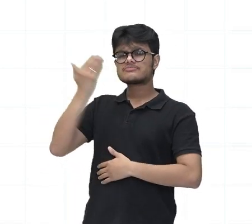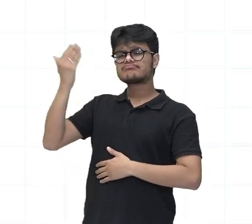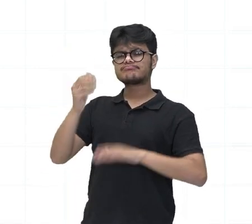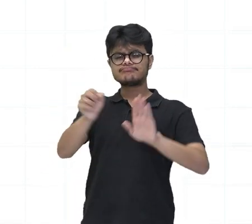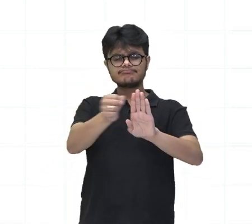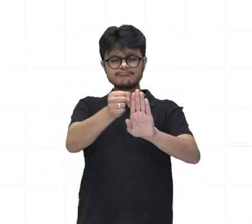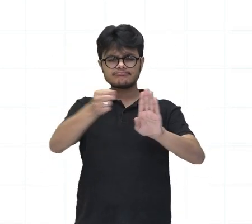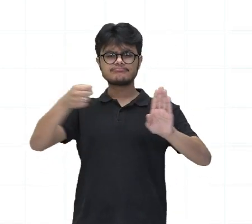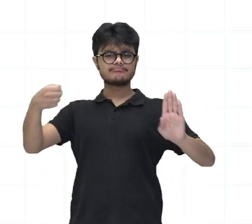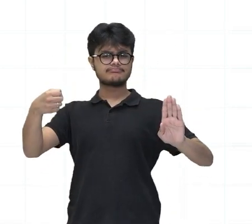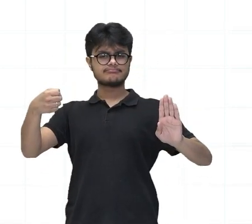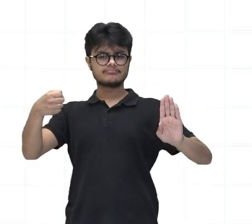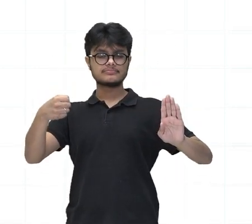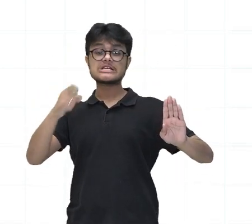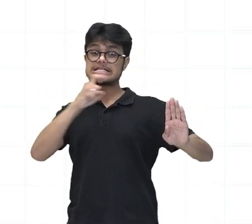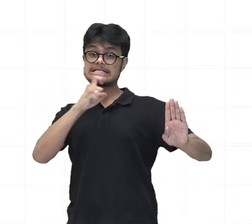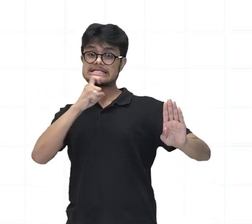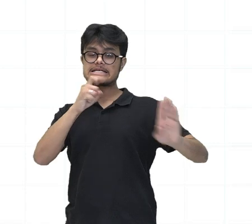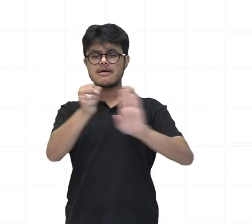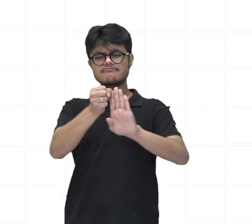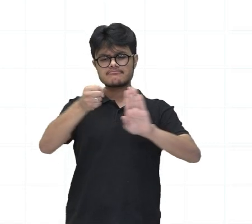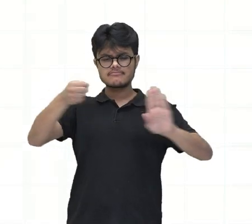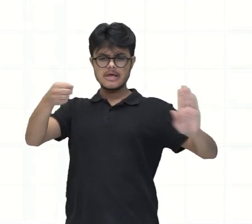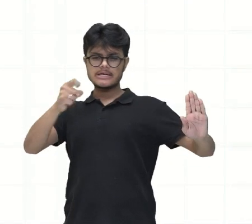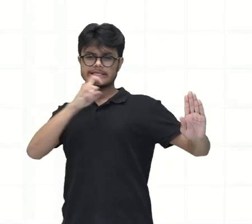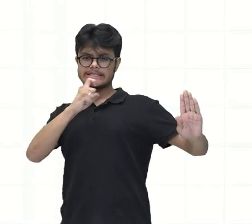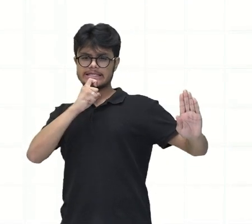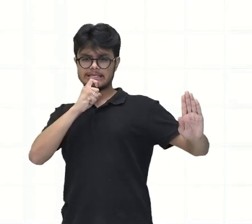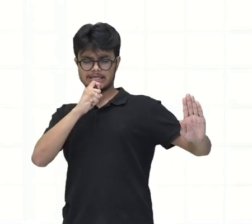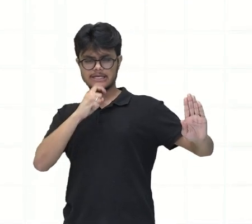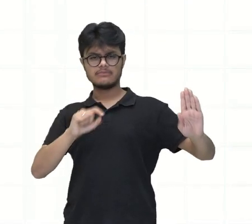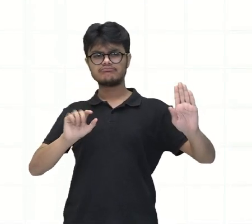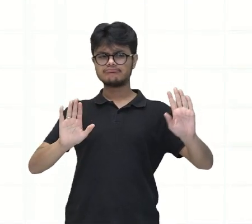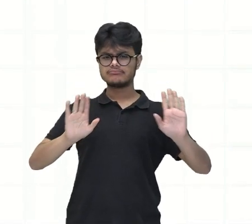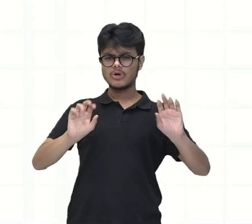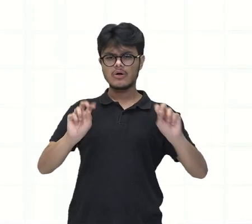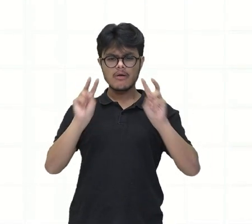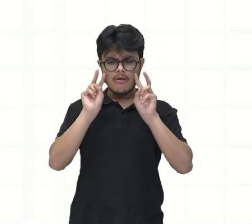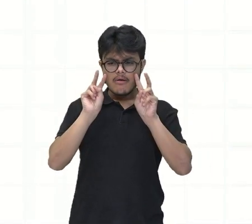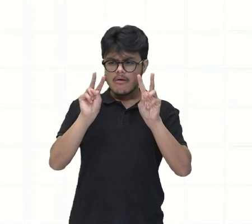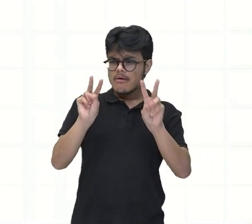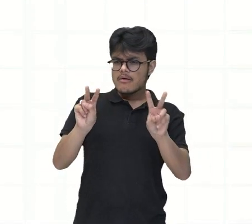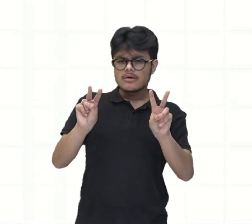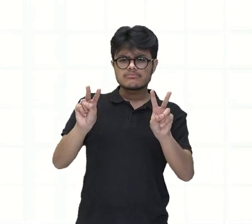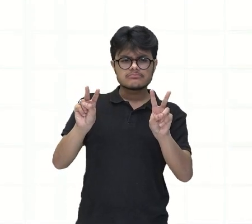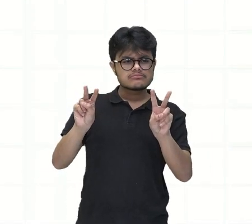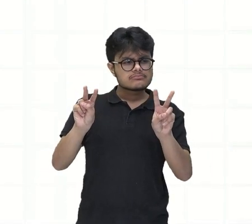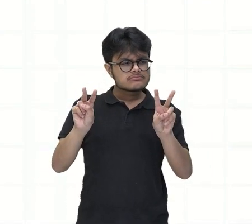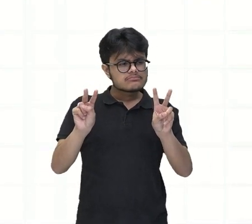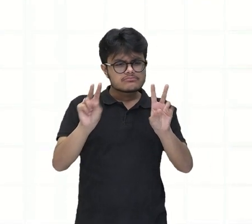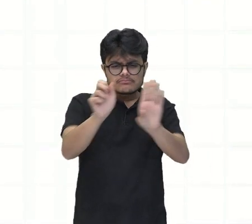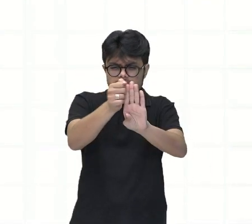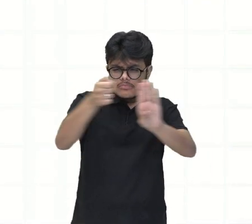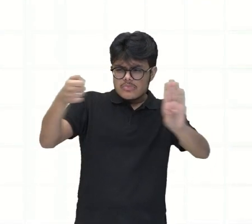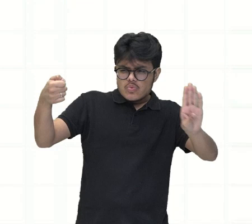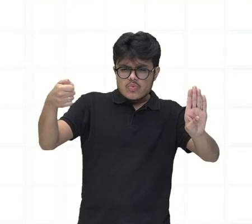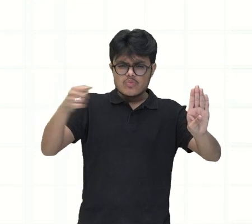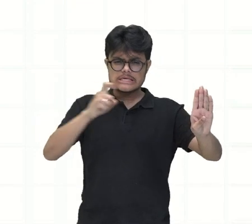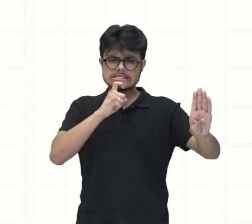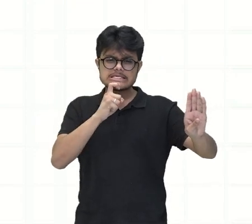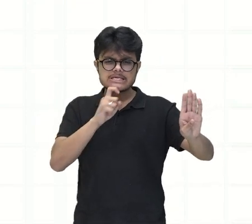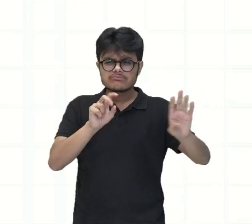e com certeza você, quando abre a geladeira e fica olhando ali para dentro da geladeira,